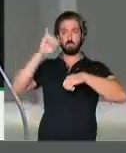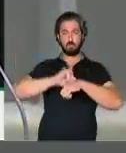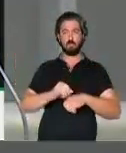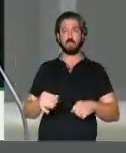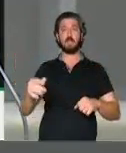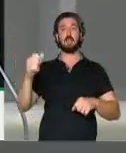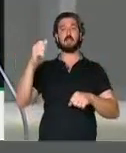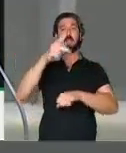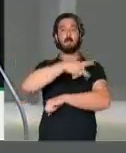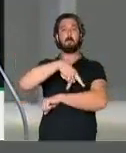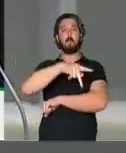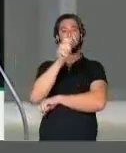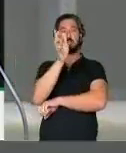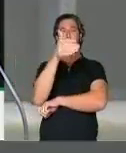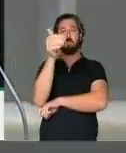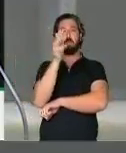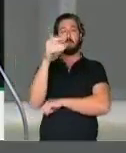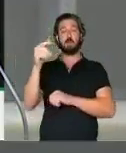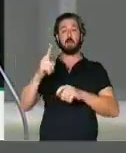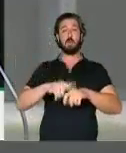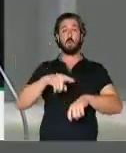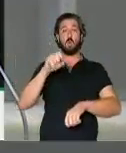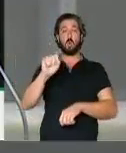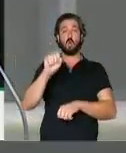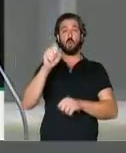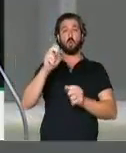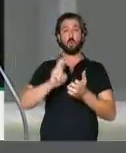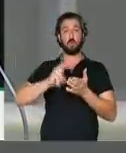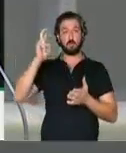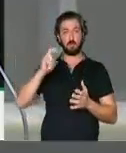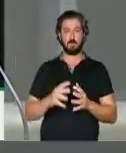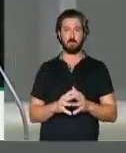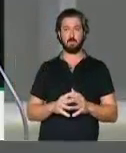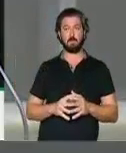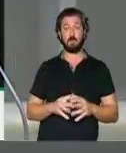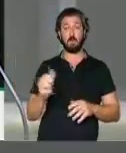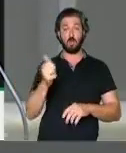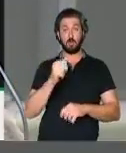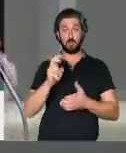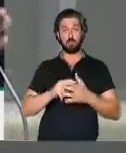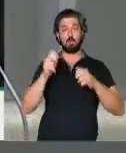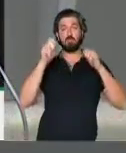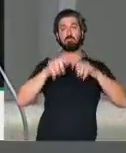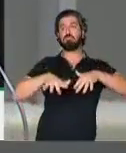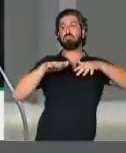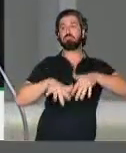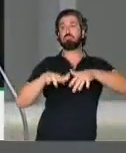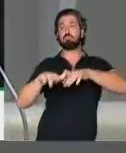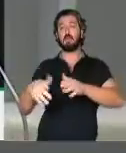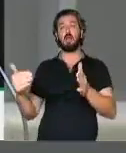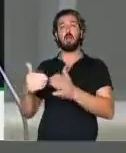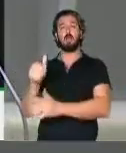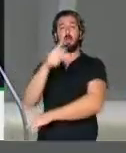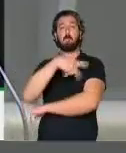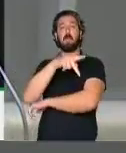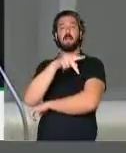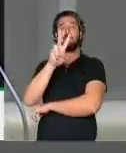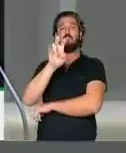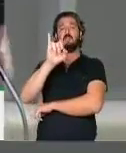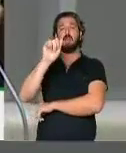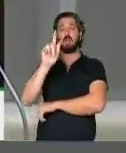na Praça da Bandeira, às 8 horas da manhã. Às 11, marcharemos até a Praça Veiga